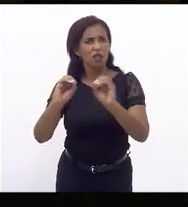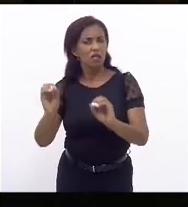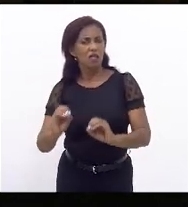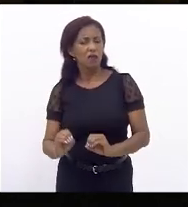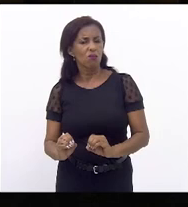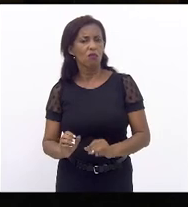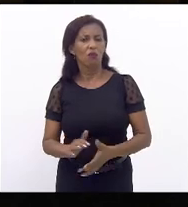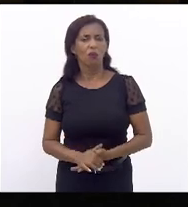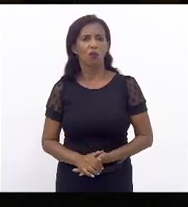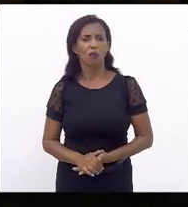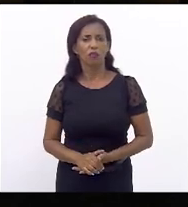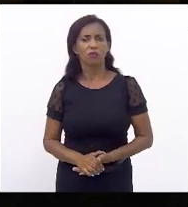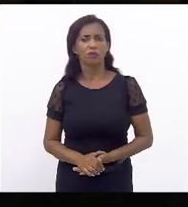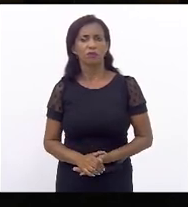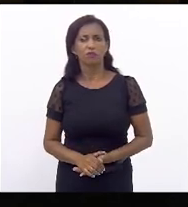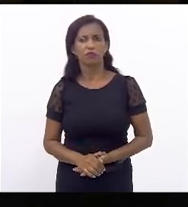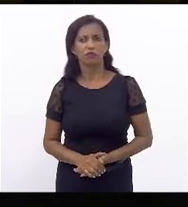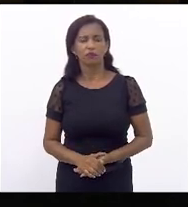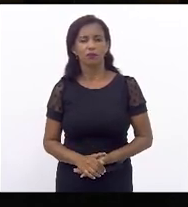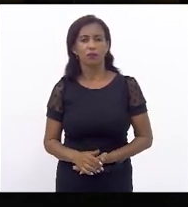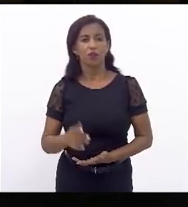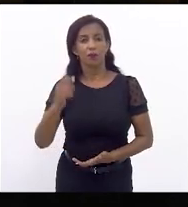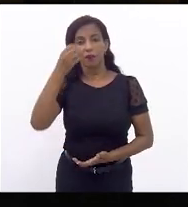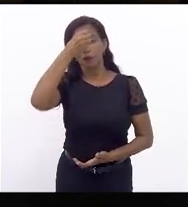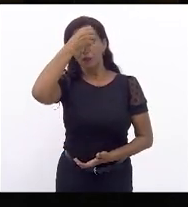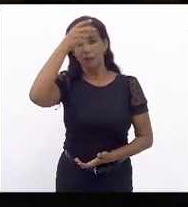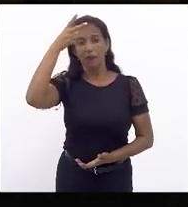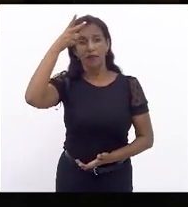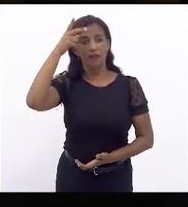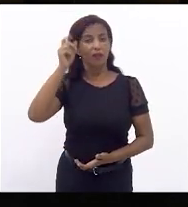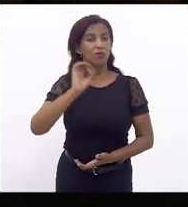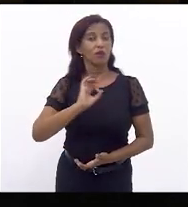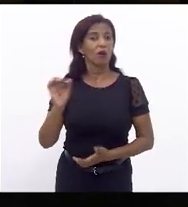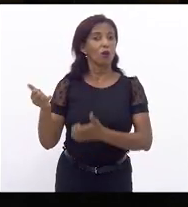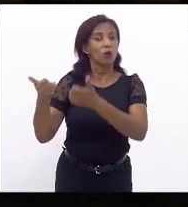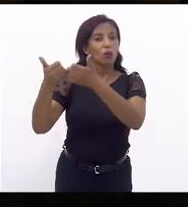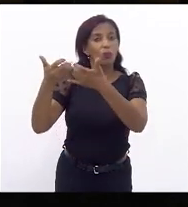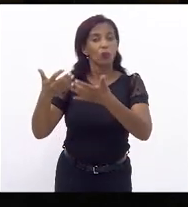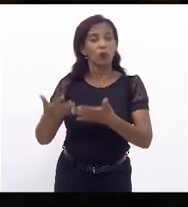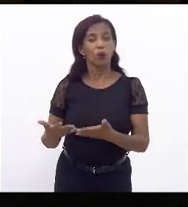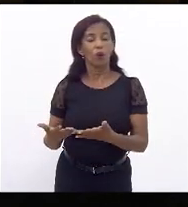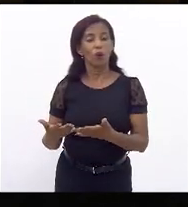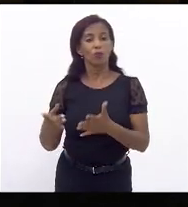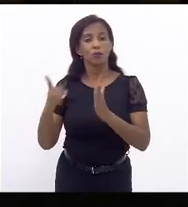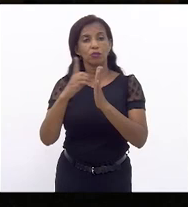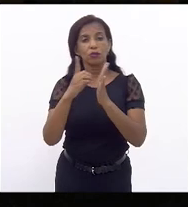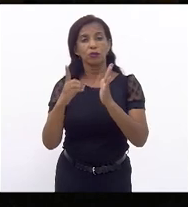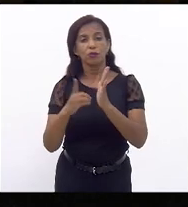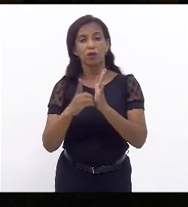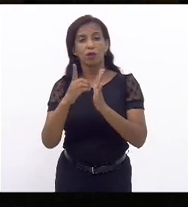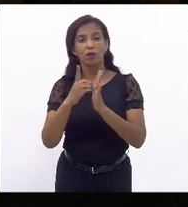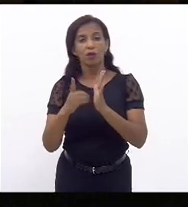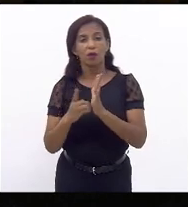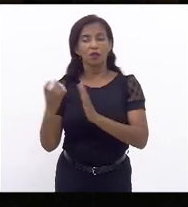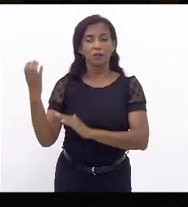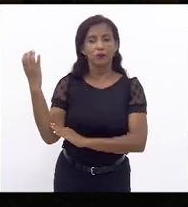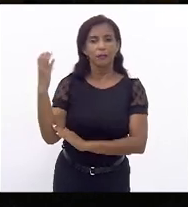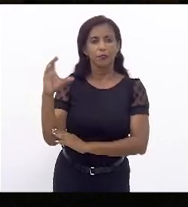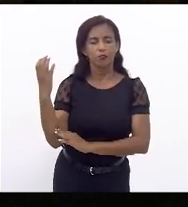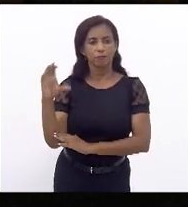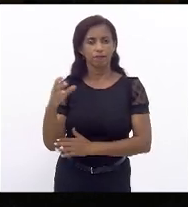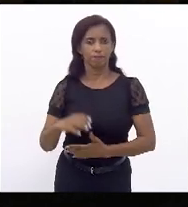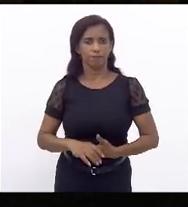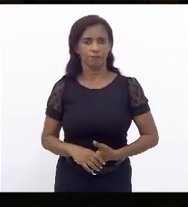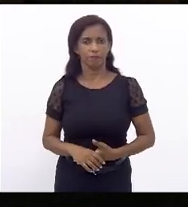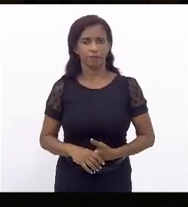deles. Companheiro, o Eduardo Paes não fundamenta os seus decretos de maneira científica.